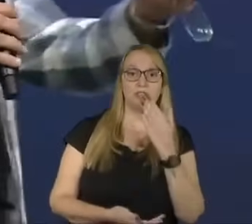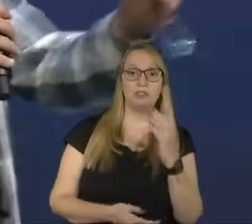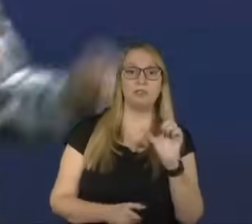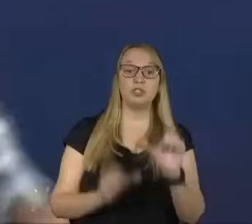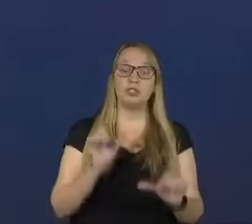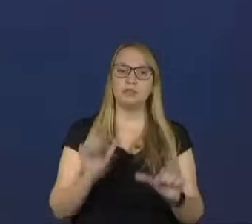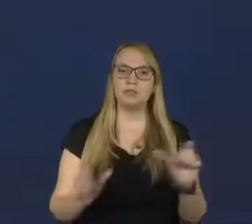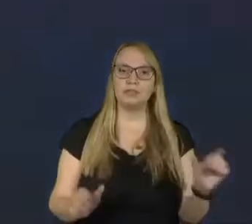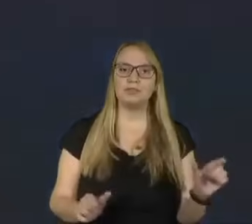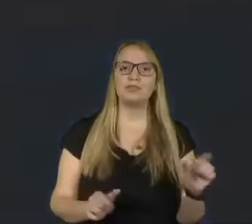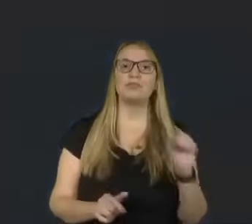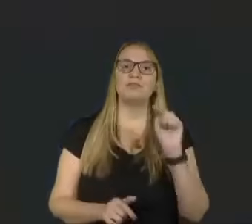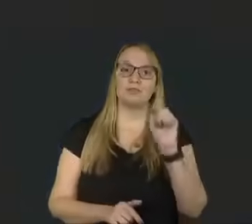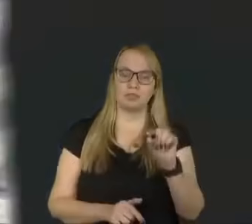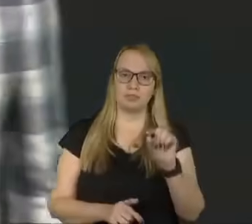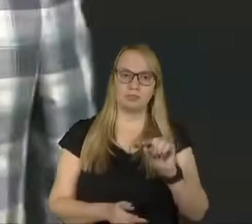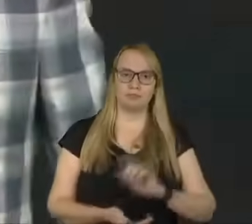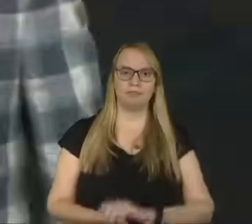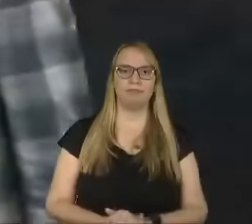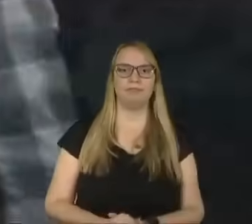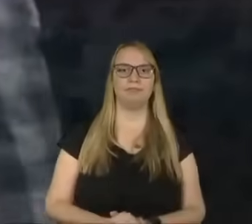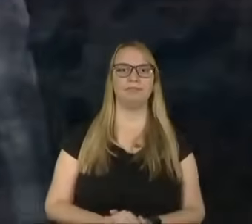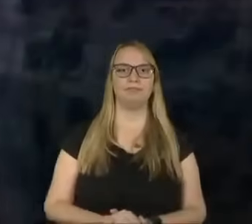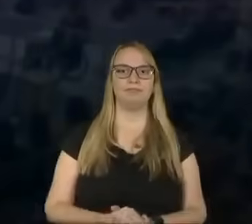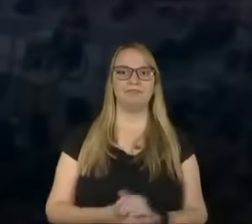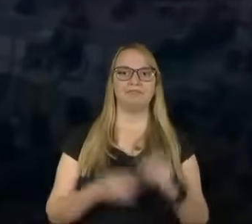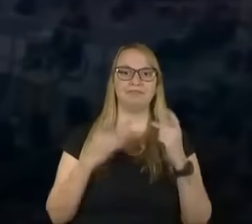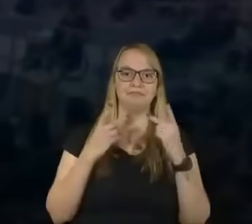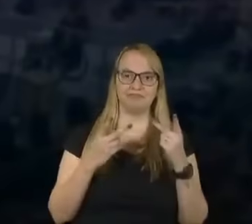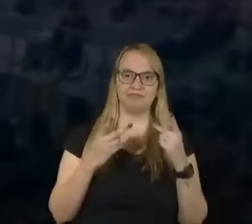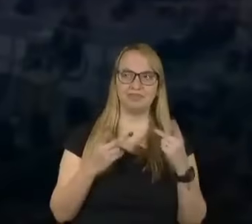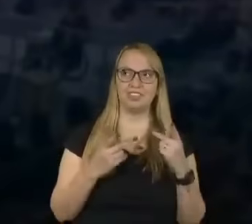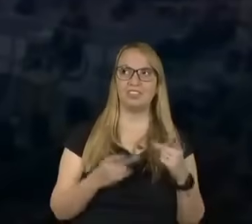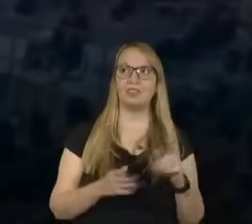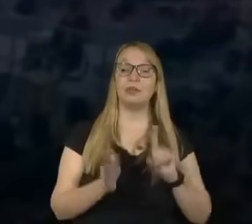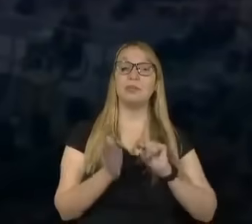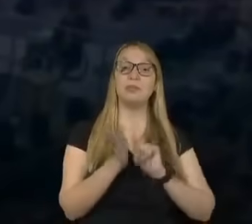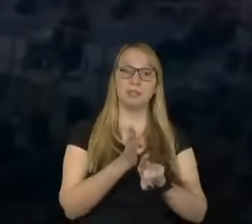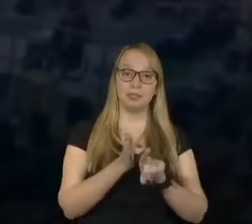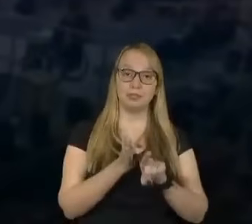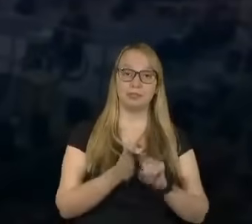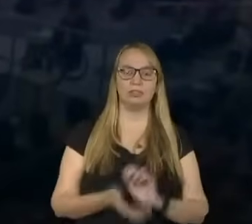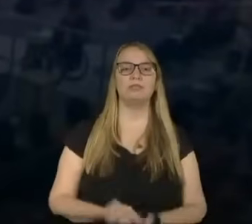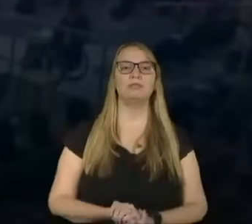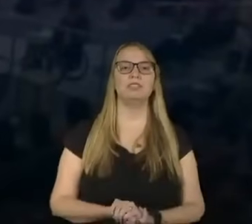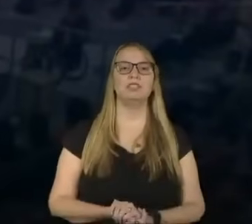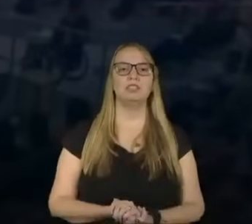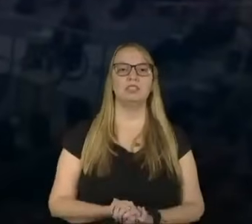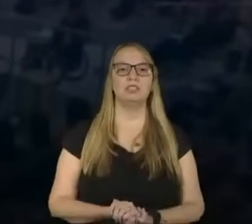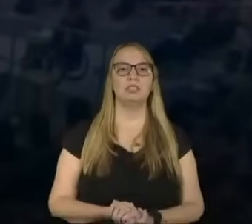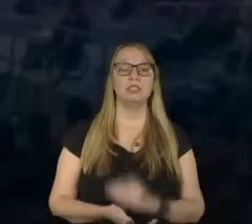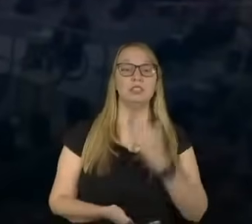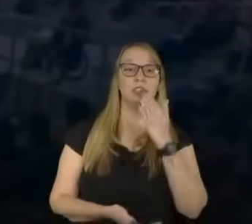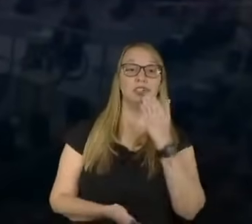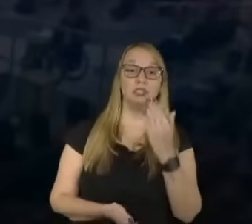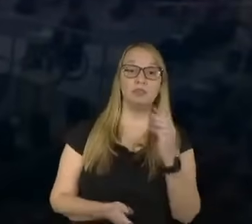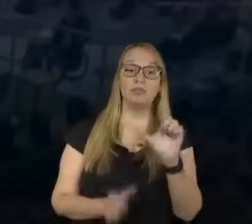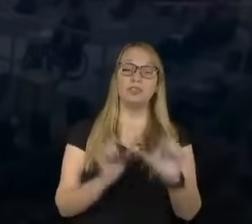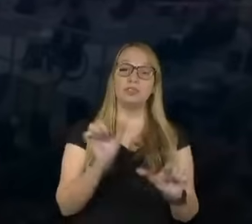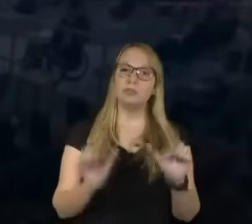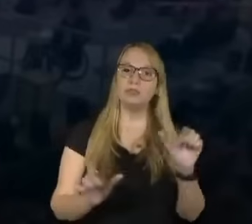é você a minha palavra é uma pergunta que tipo de